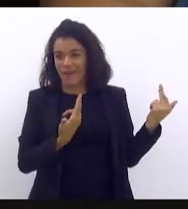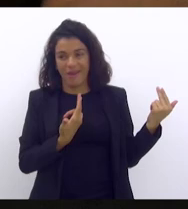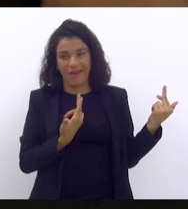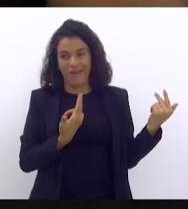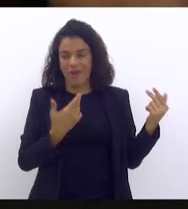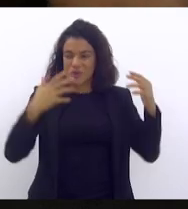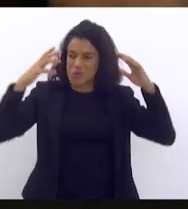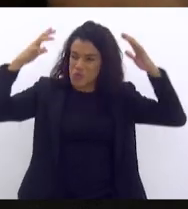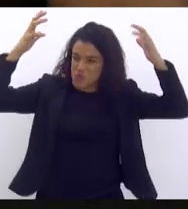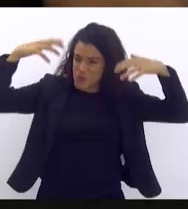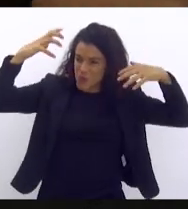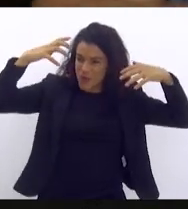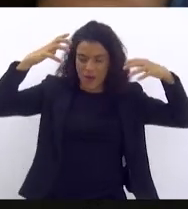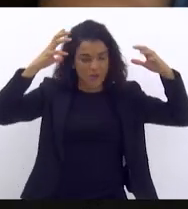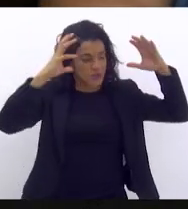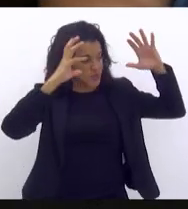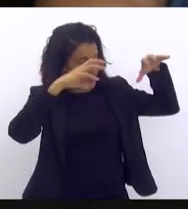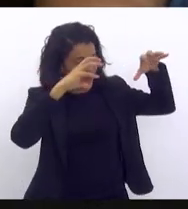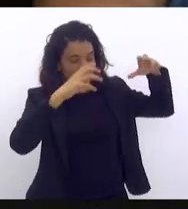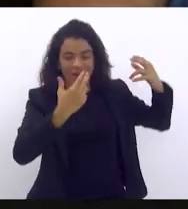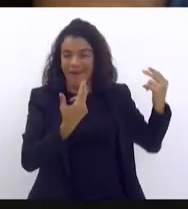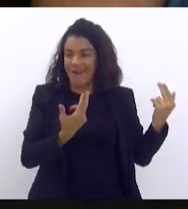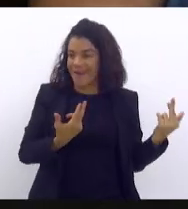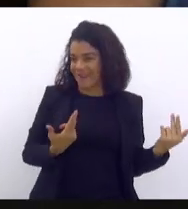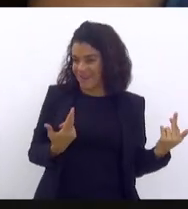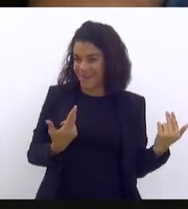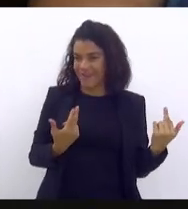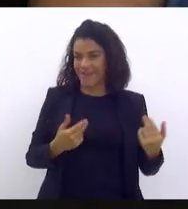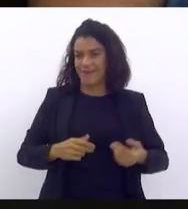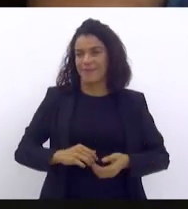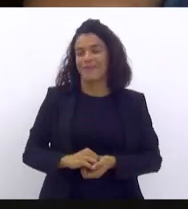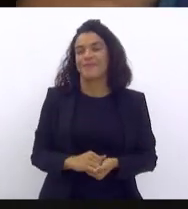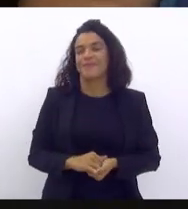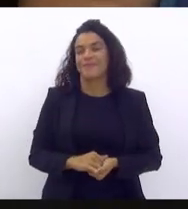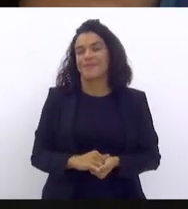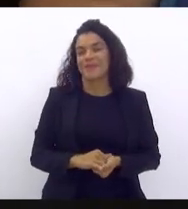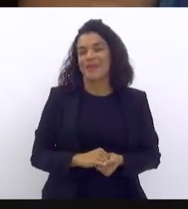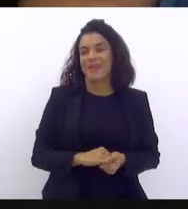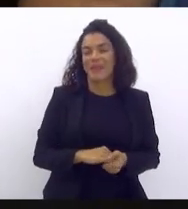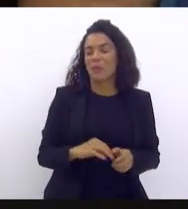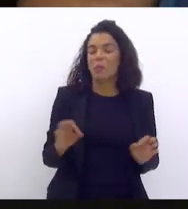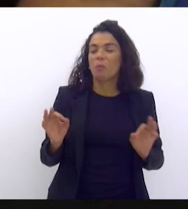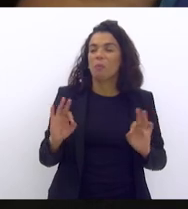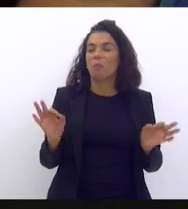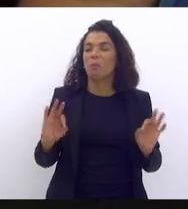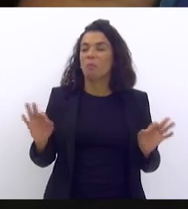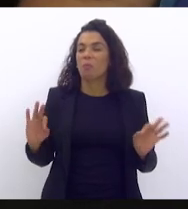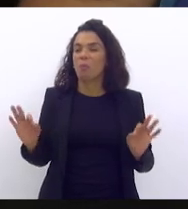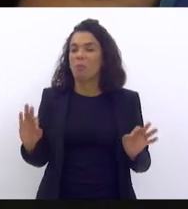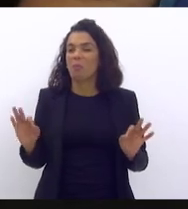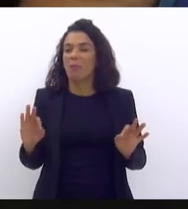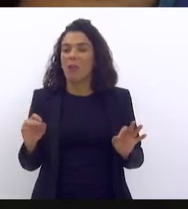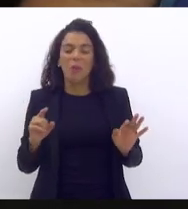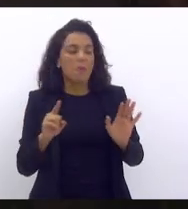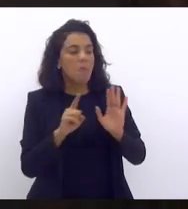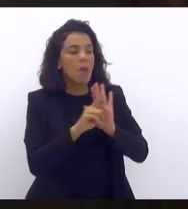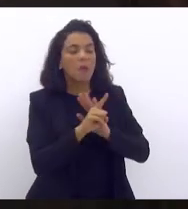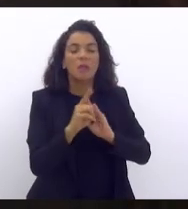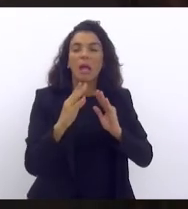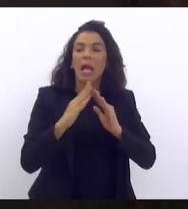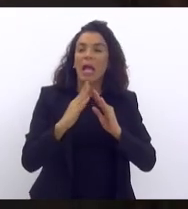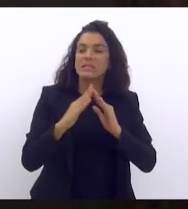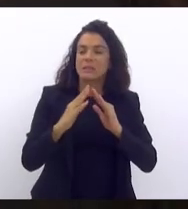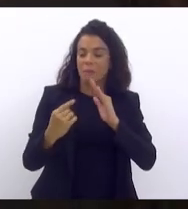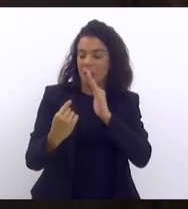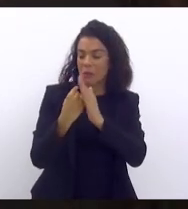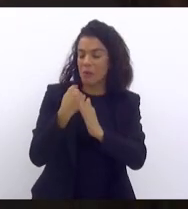a chuva, os agravos que nós temos no campo são iguaizinhos. Ninguém pergunta, nenhuma casa que eu vou, se